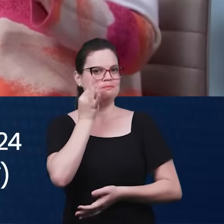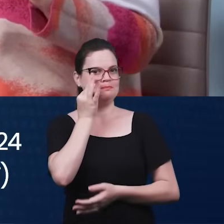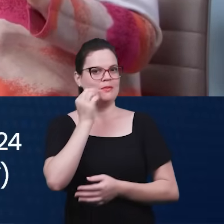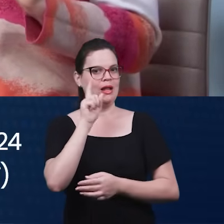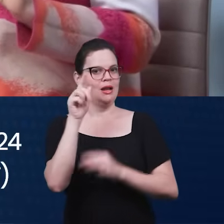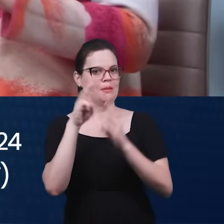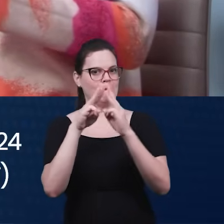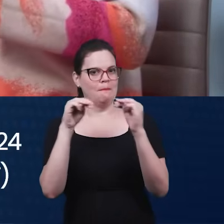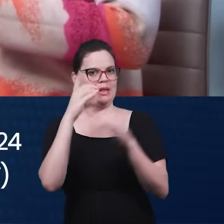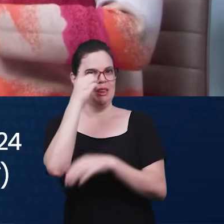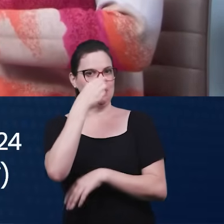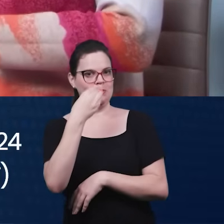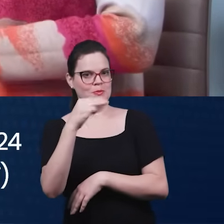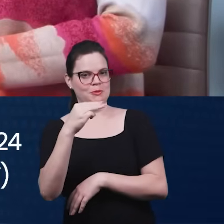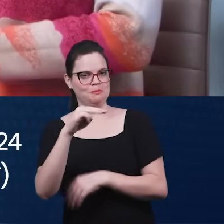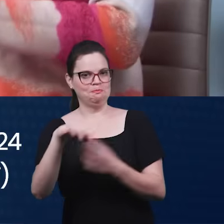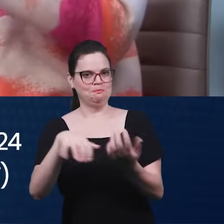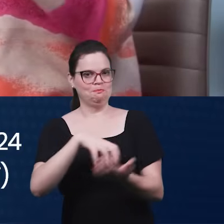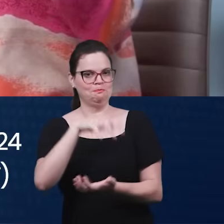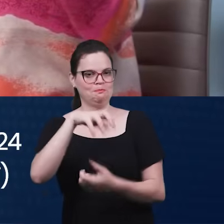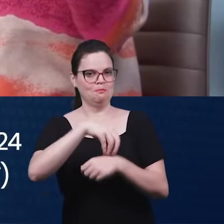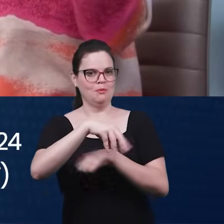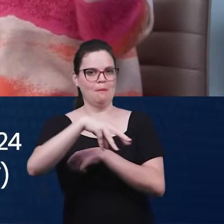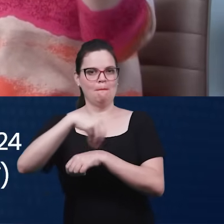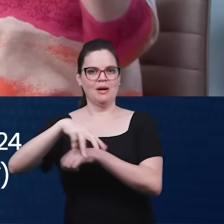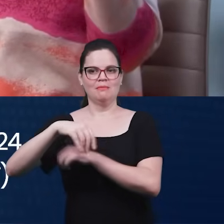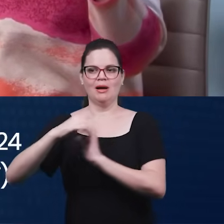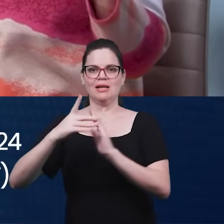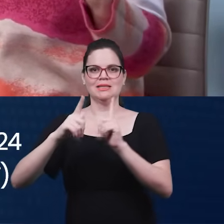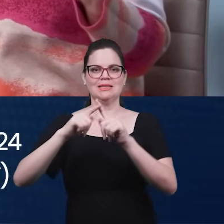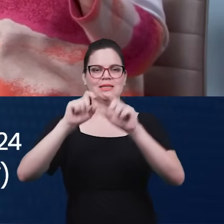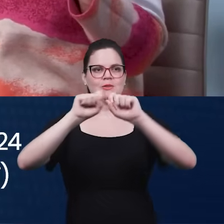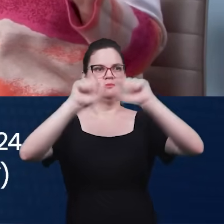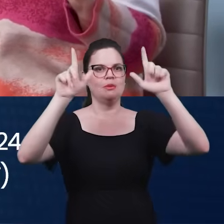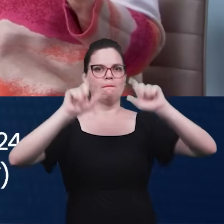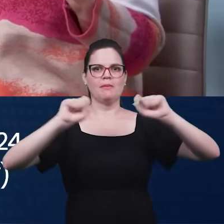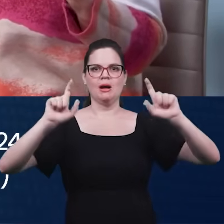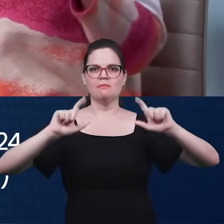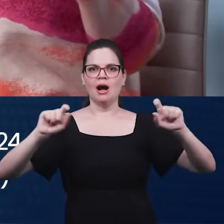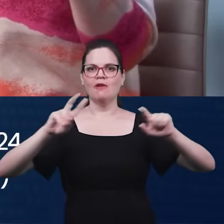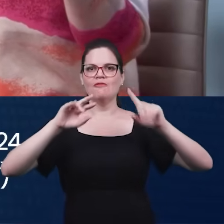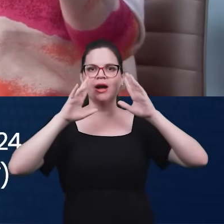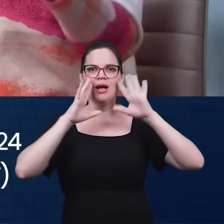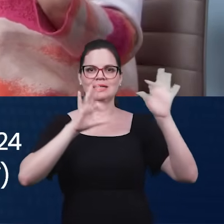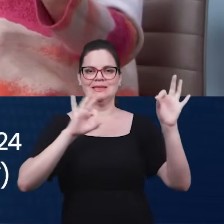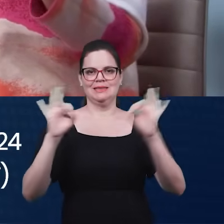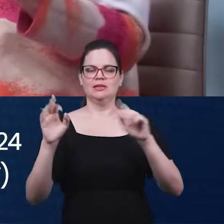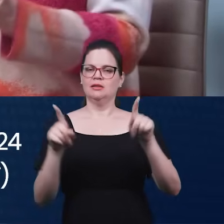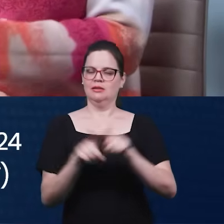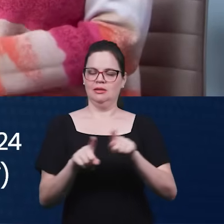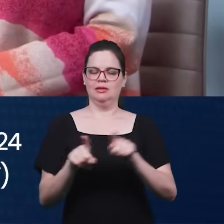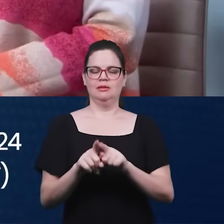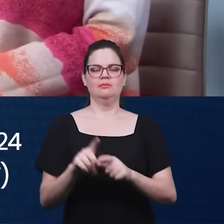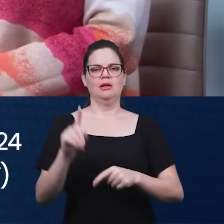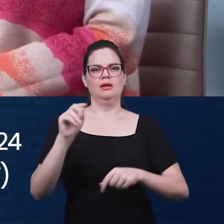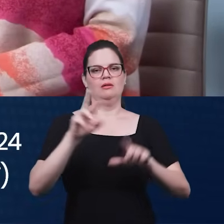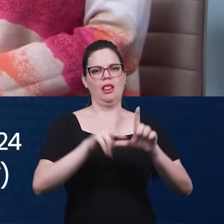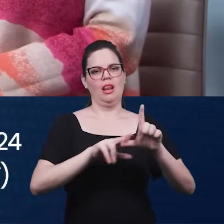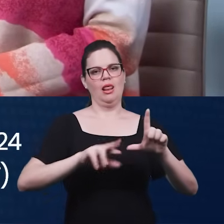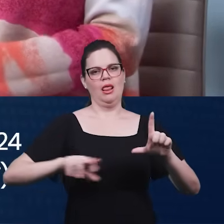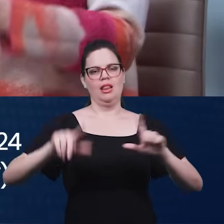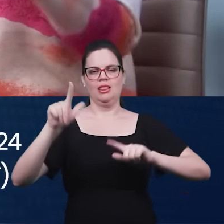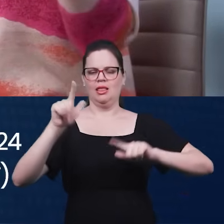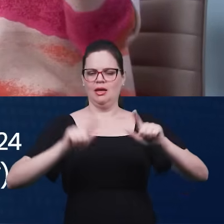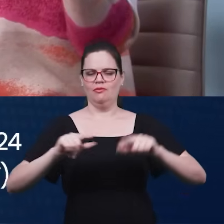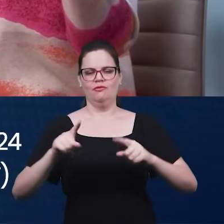no Manaim, e vai ser transmitido para todas as nossas igrejas do mundo pelos canais da Igreja Cristã